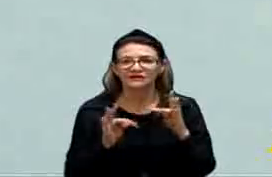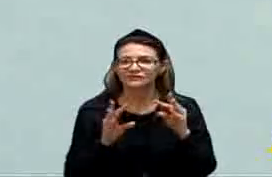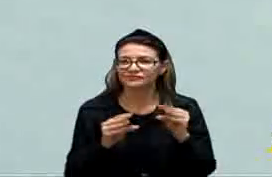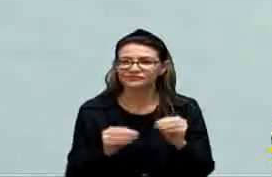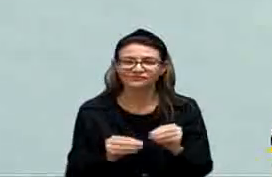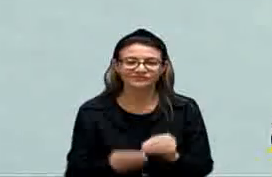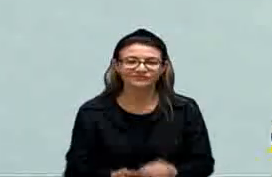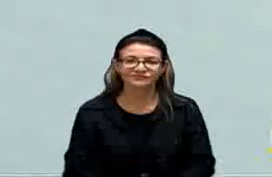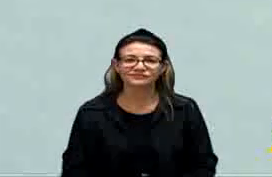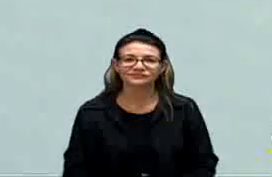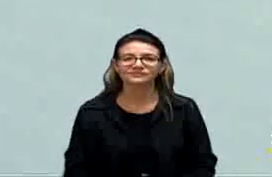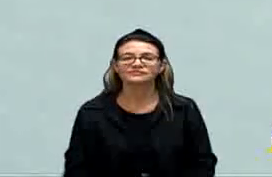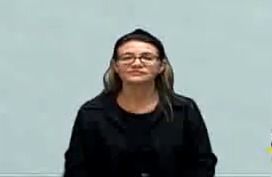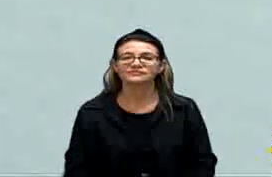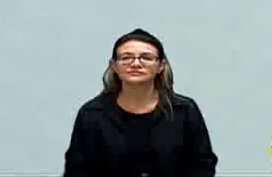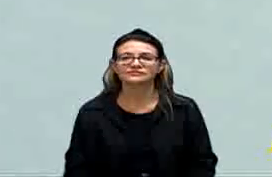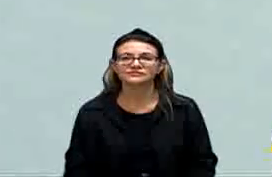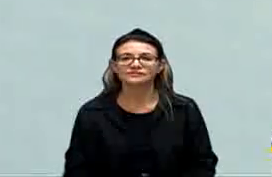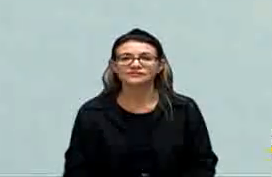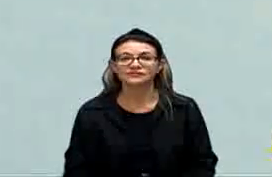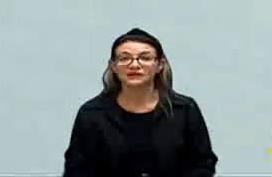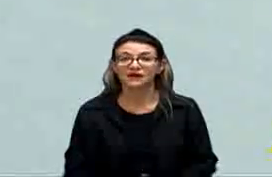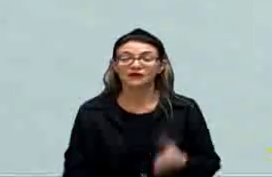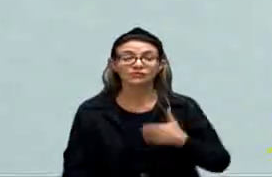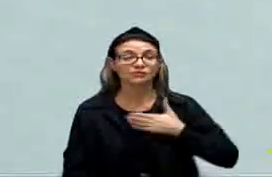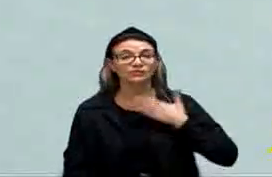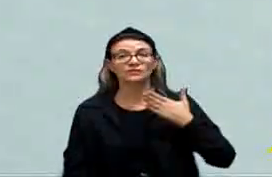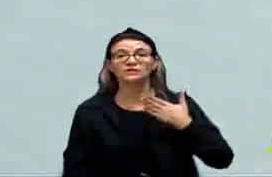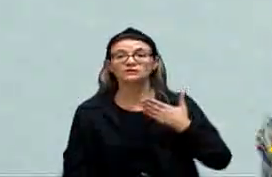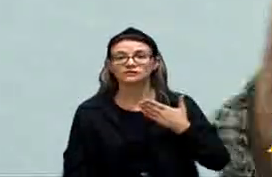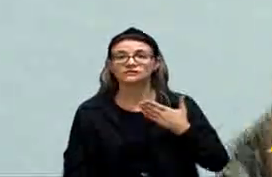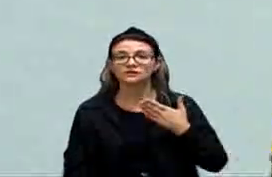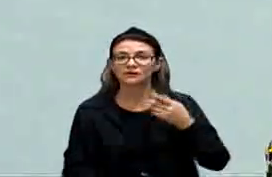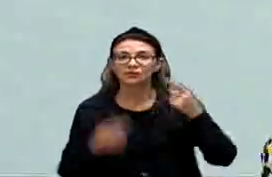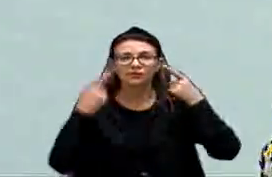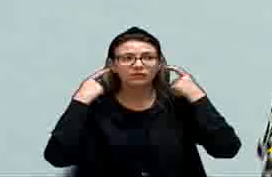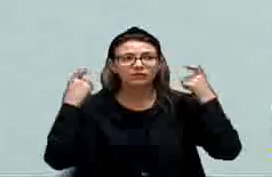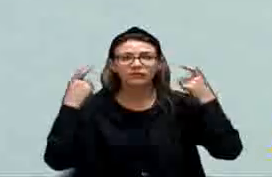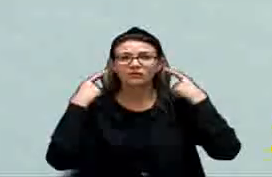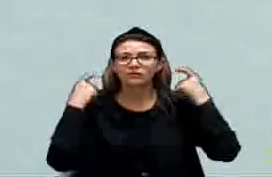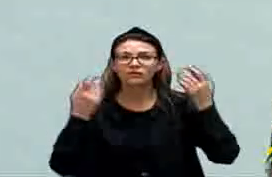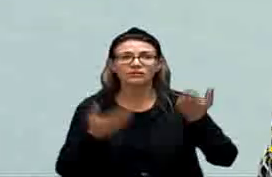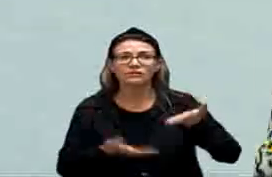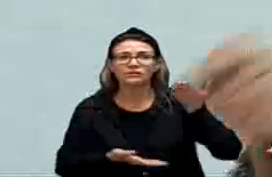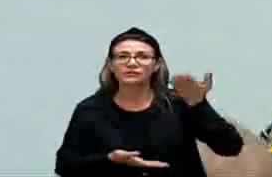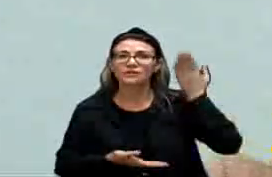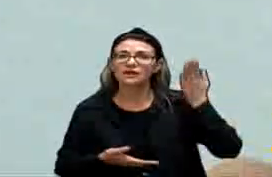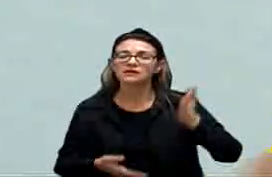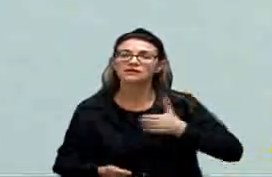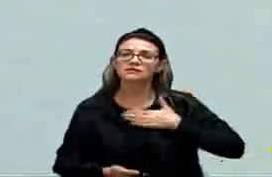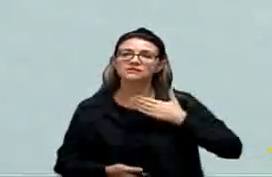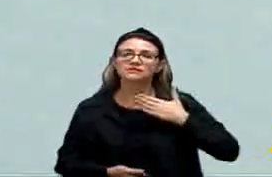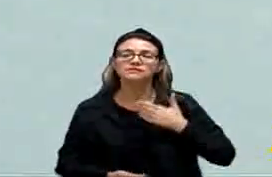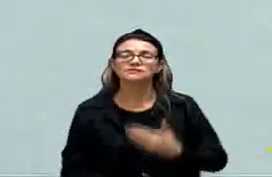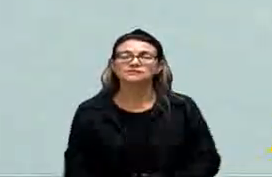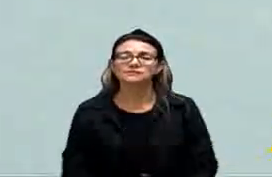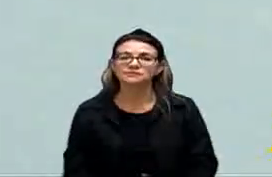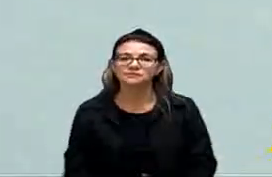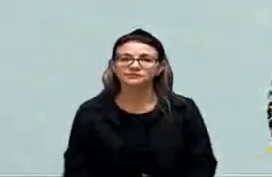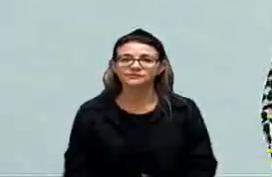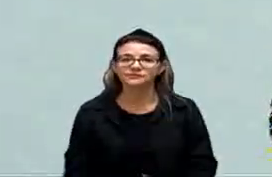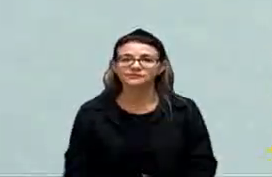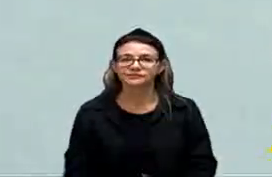formas de inclusive assusta as pessoas quando fazem o barulho mais alto para você note que ele tá ali